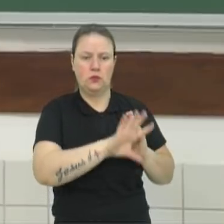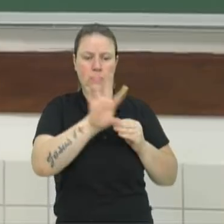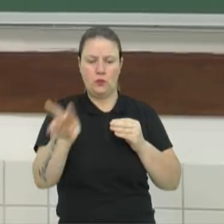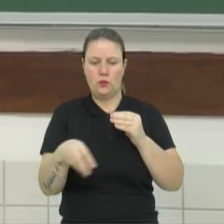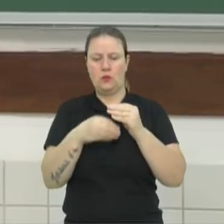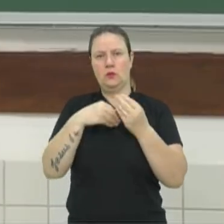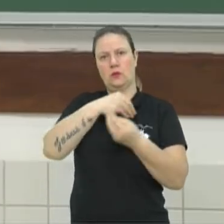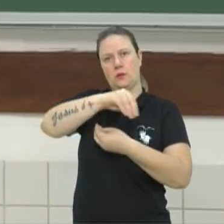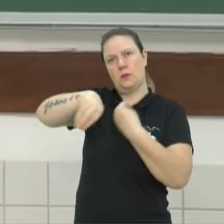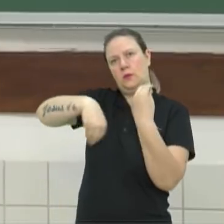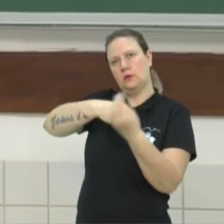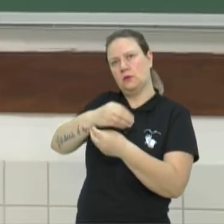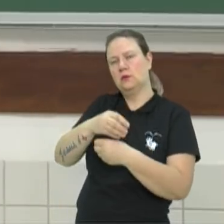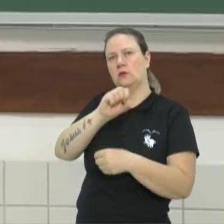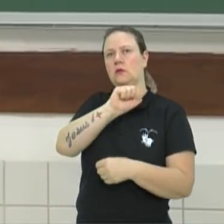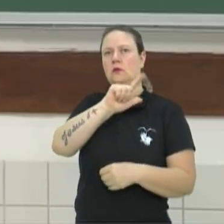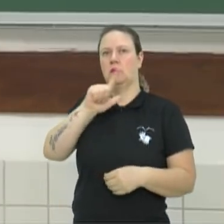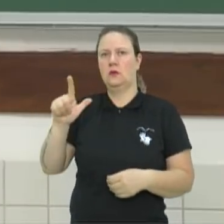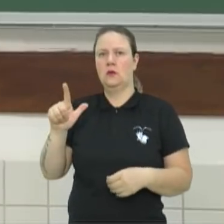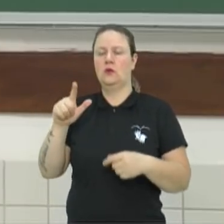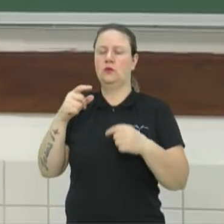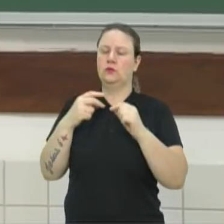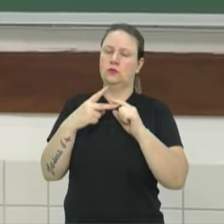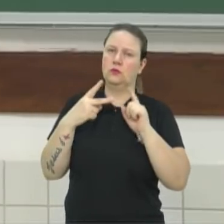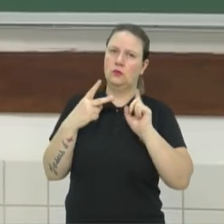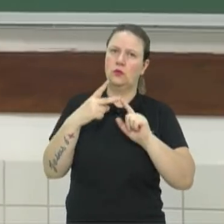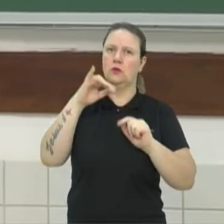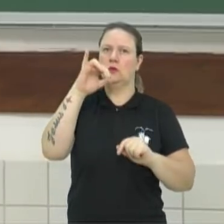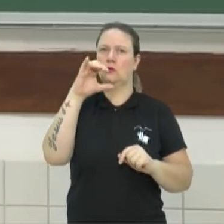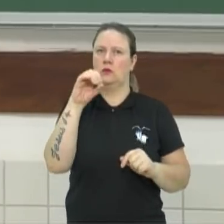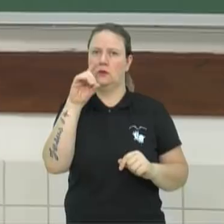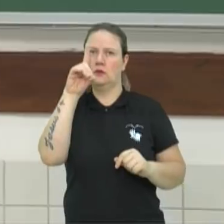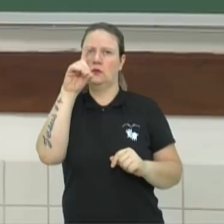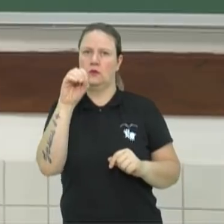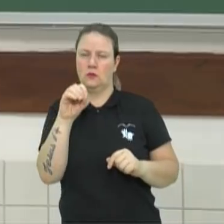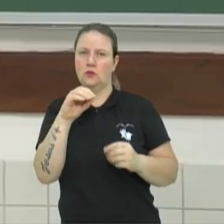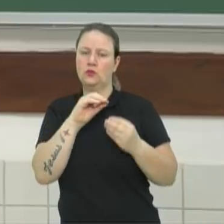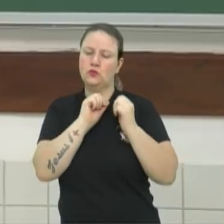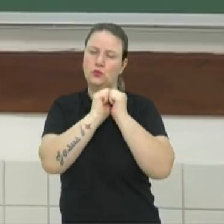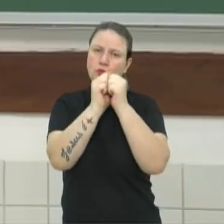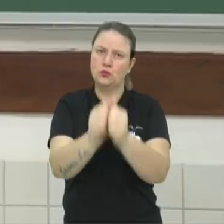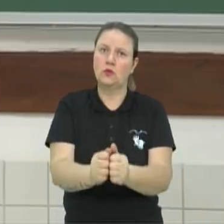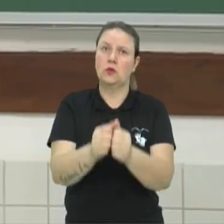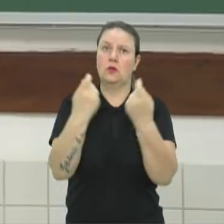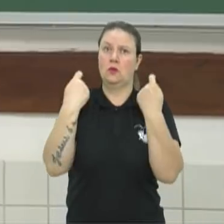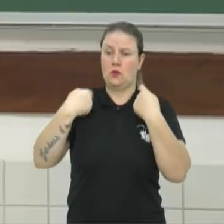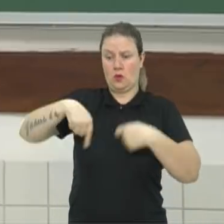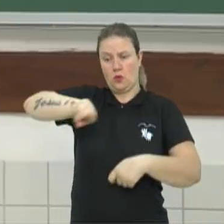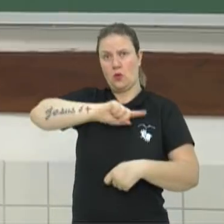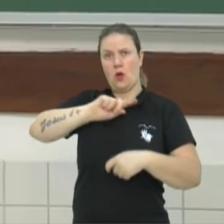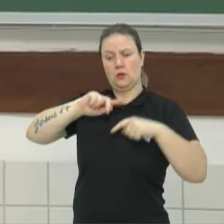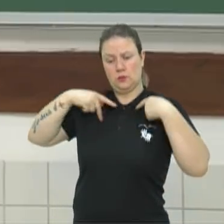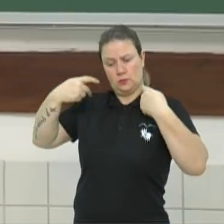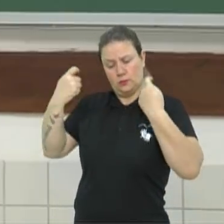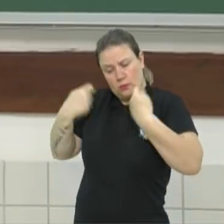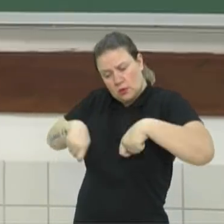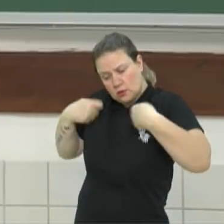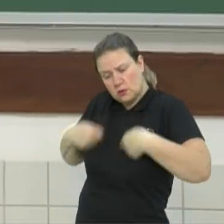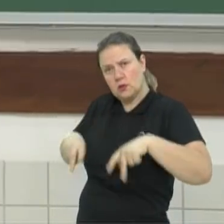ser consumido por nós. O texto diz também que nós temos que ter esse iodo no corpo, mas a gente tem que estar fazendo